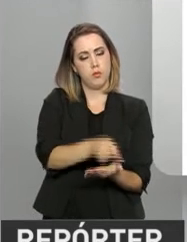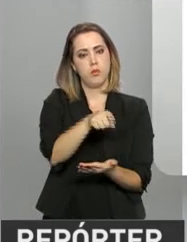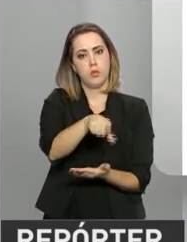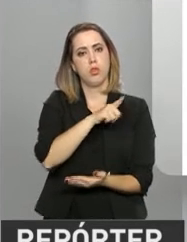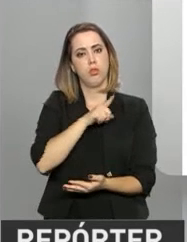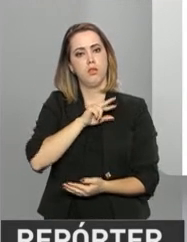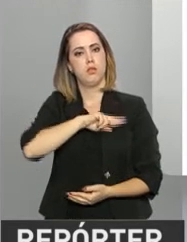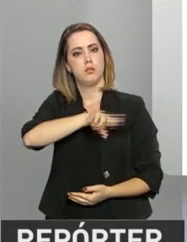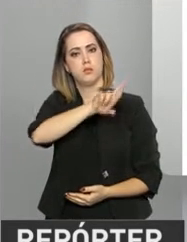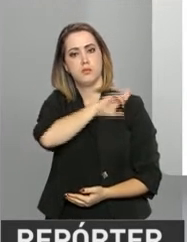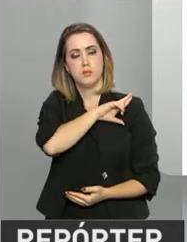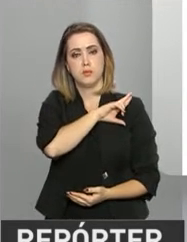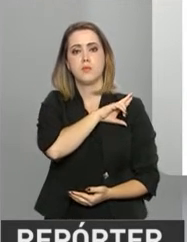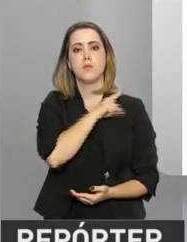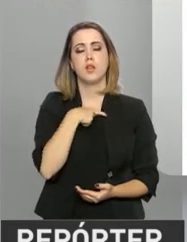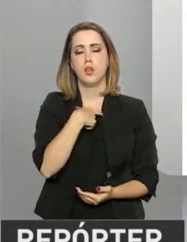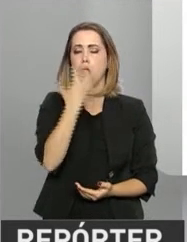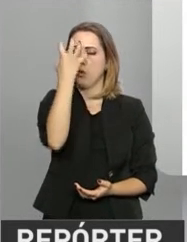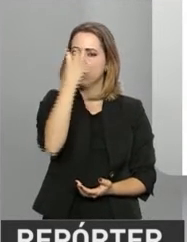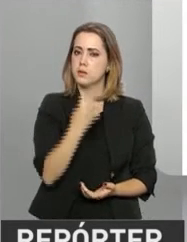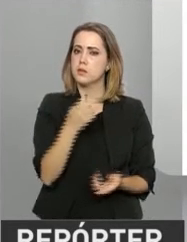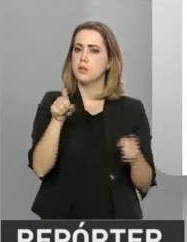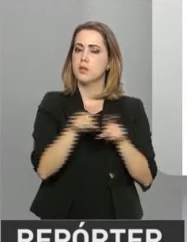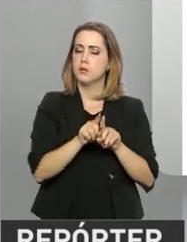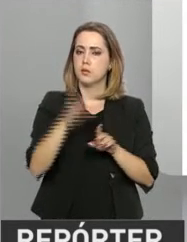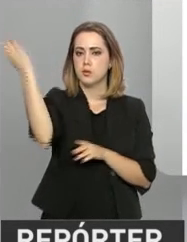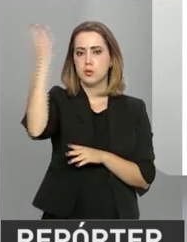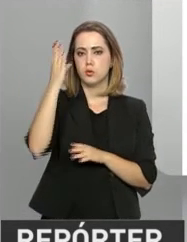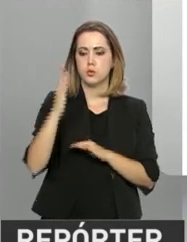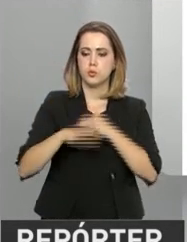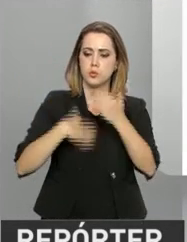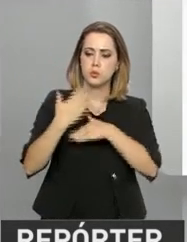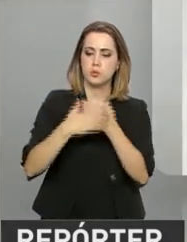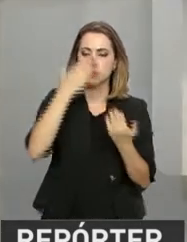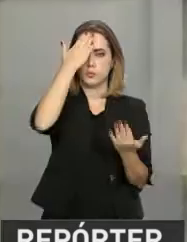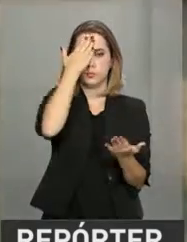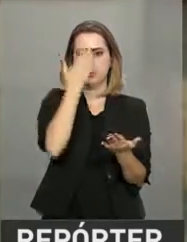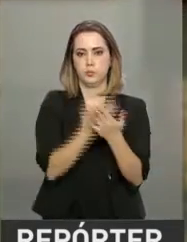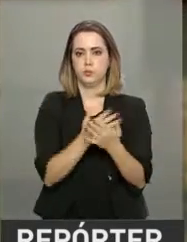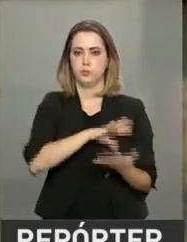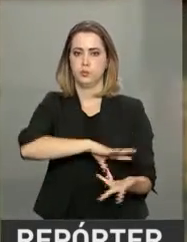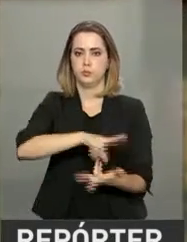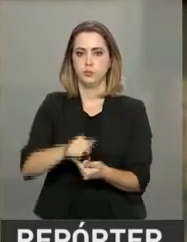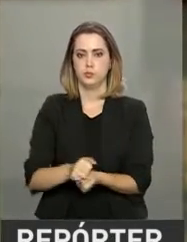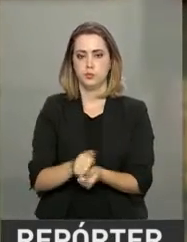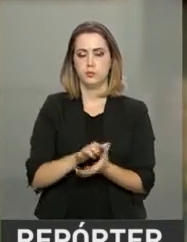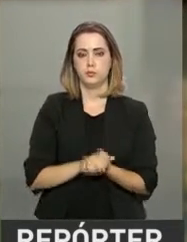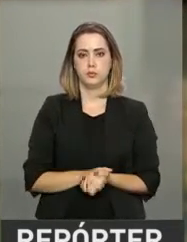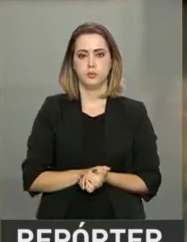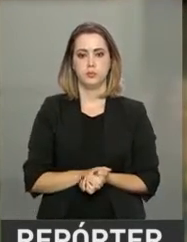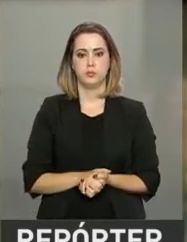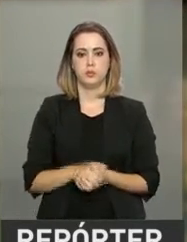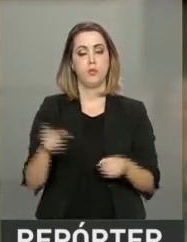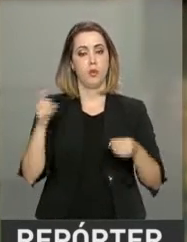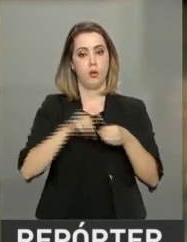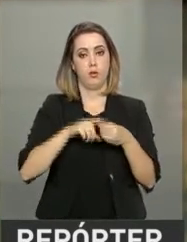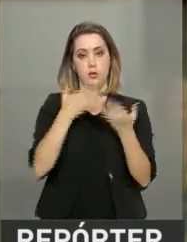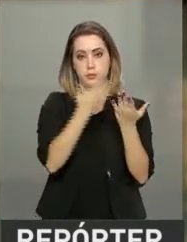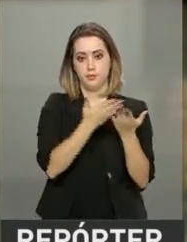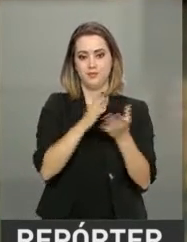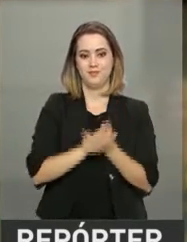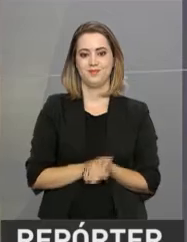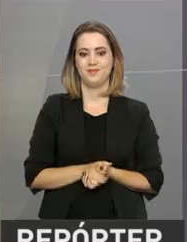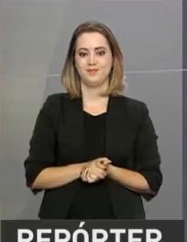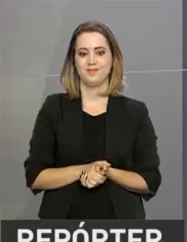com seriedade, o Brasil vai retomar a credibilidade internacional. Eu volto com você no estúdio, Zé